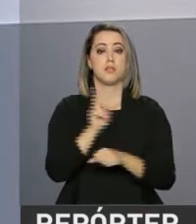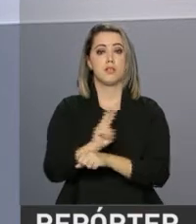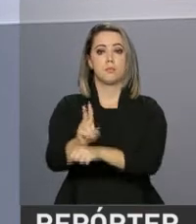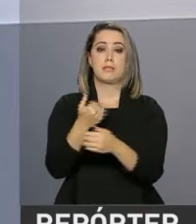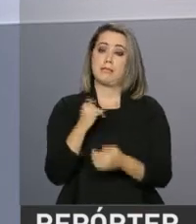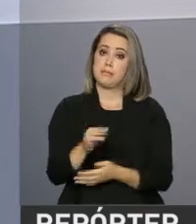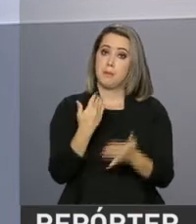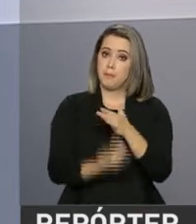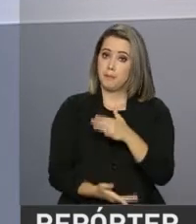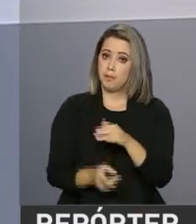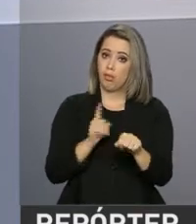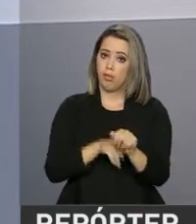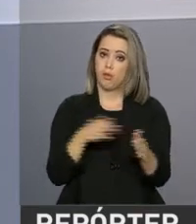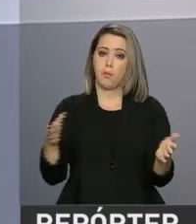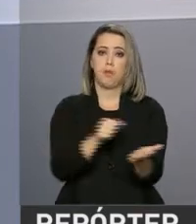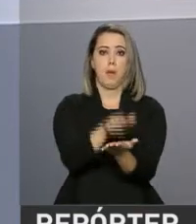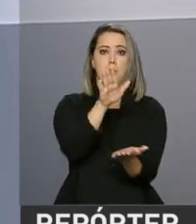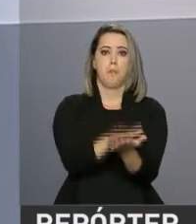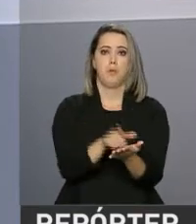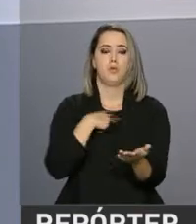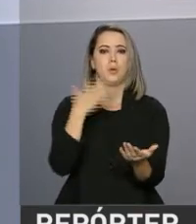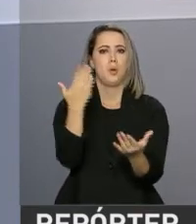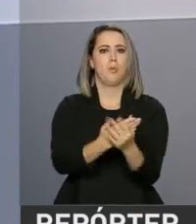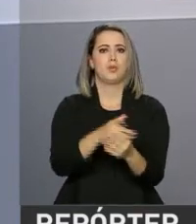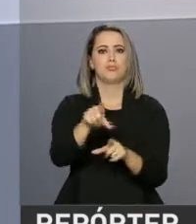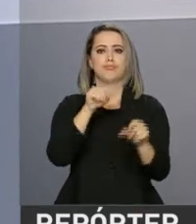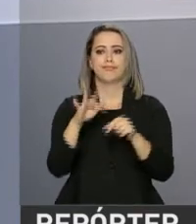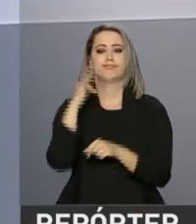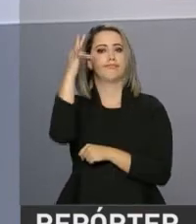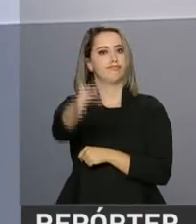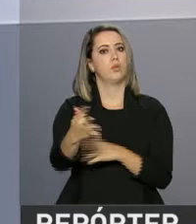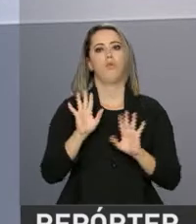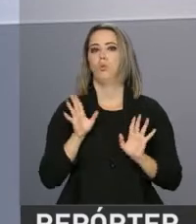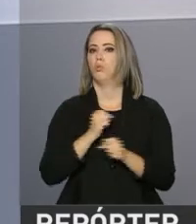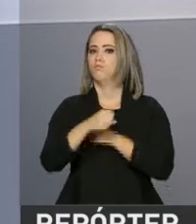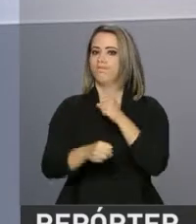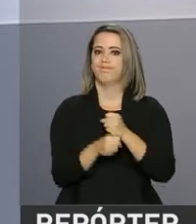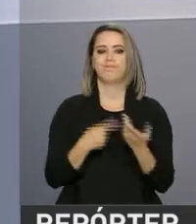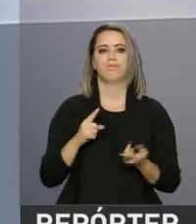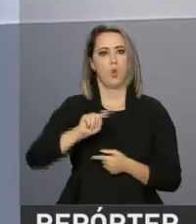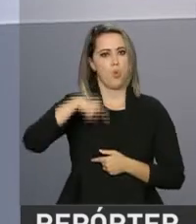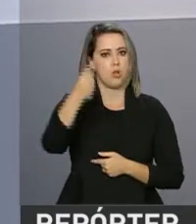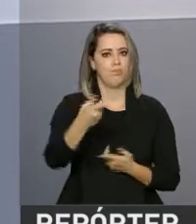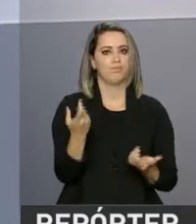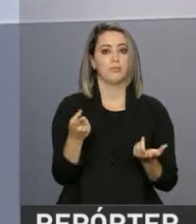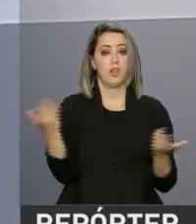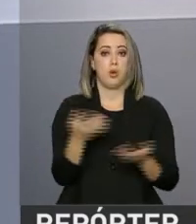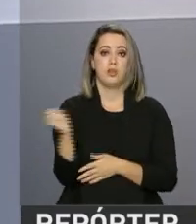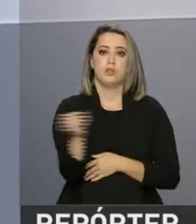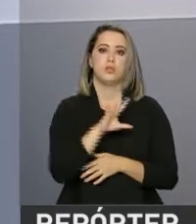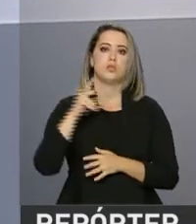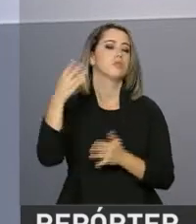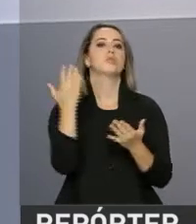perder o prazo tem que pagar multa e terá o seu processo de seleção adiado para o ano seguinte a novidade este ano é que todo o processo